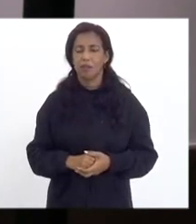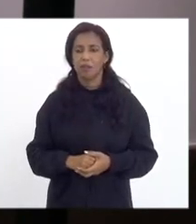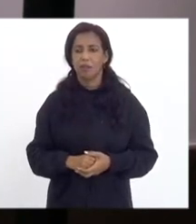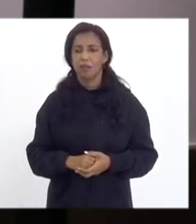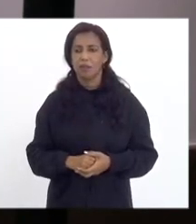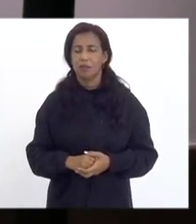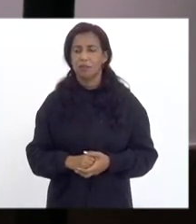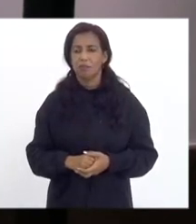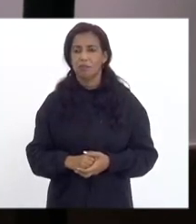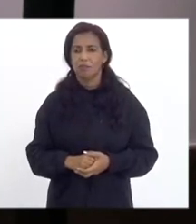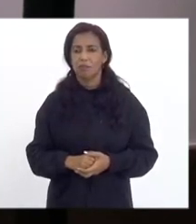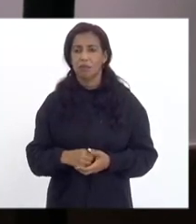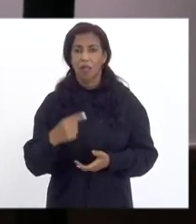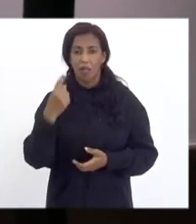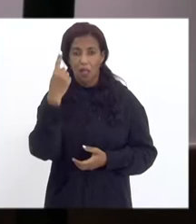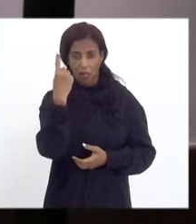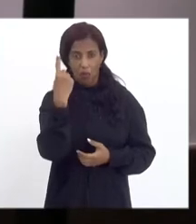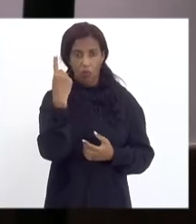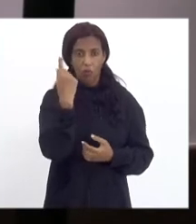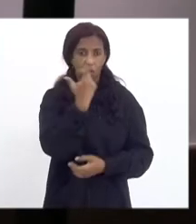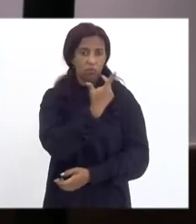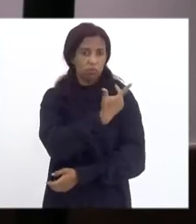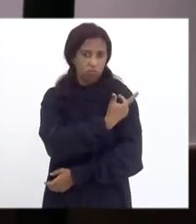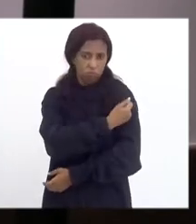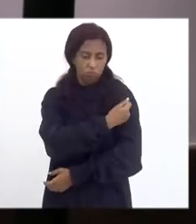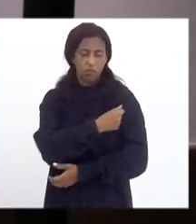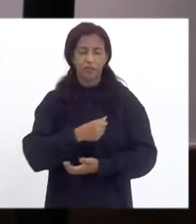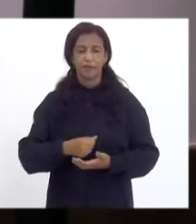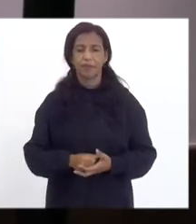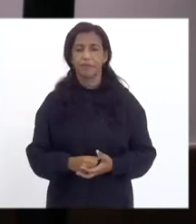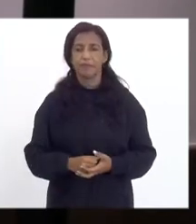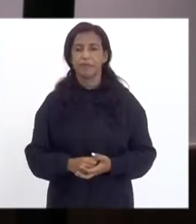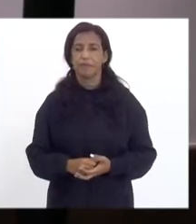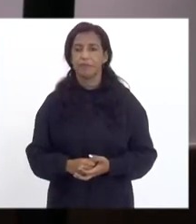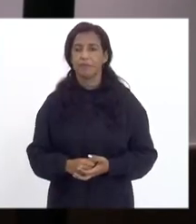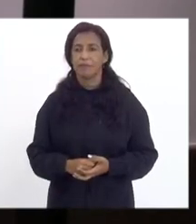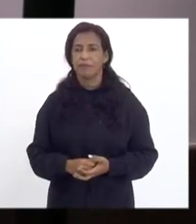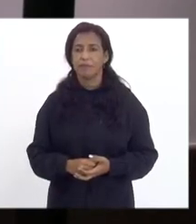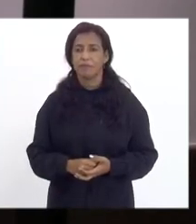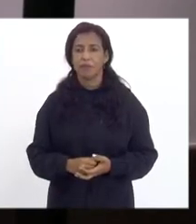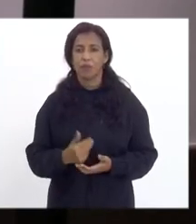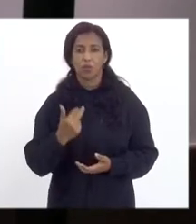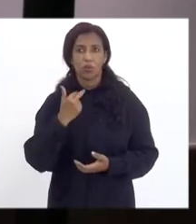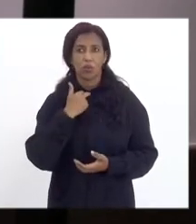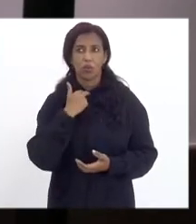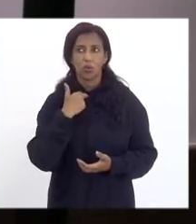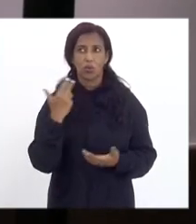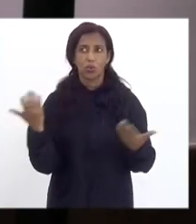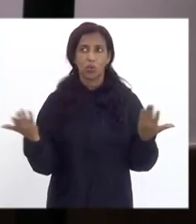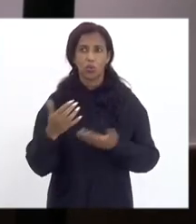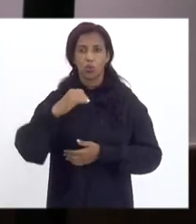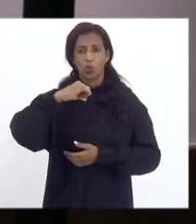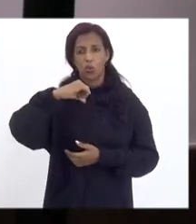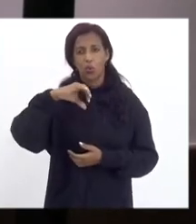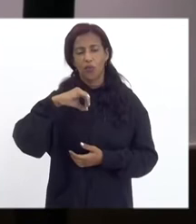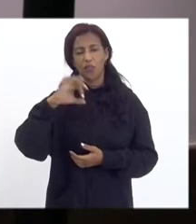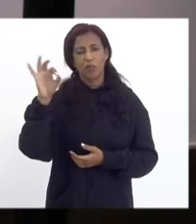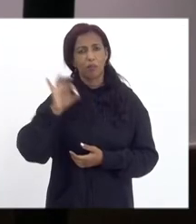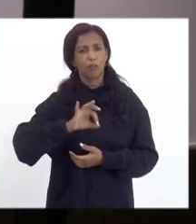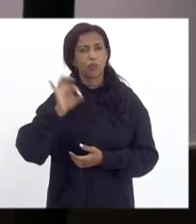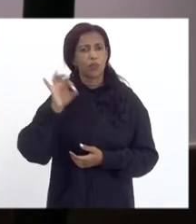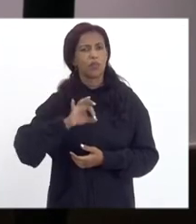grosso modo, a uma dose de vacina dupla, nós não estamos aí com 90% da